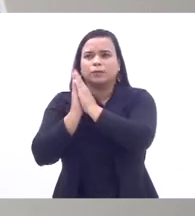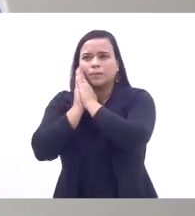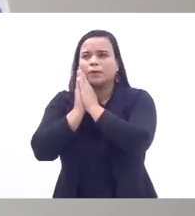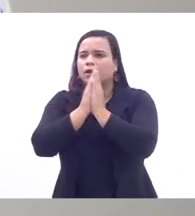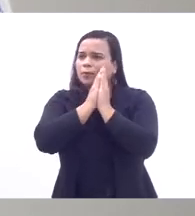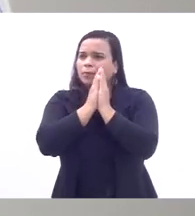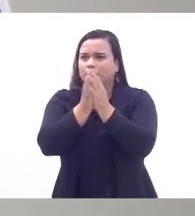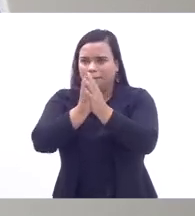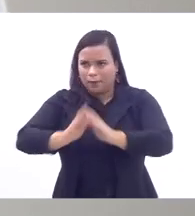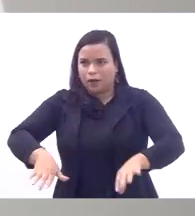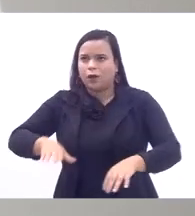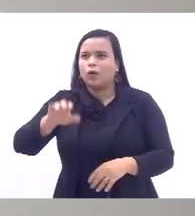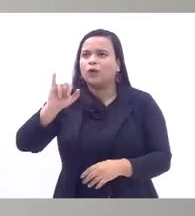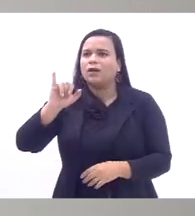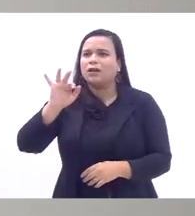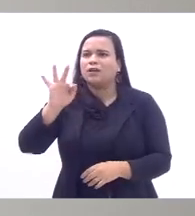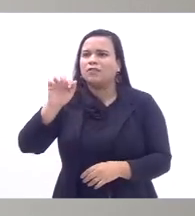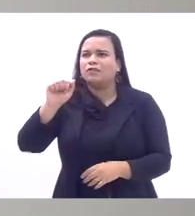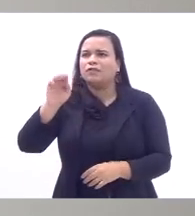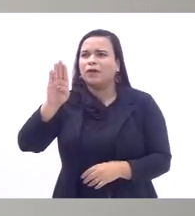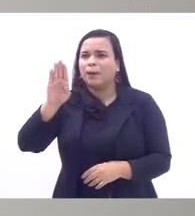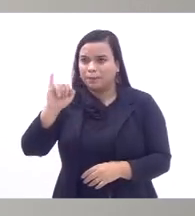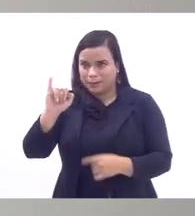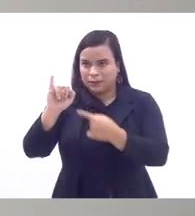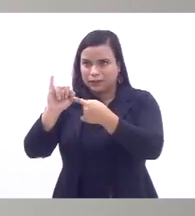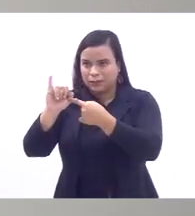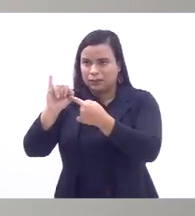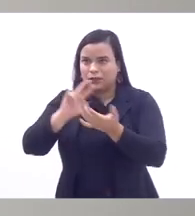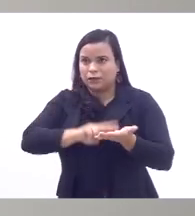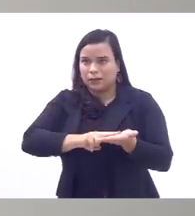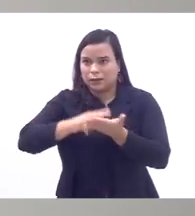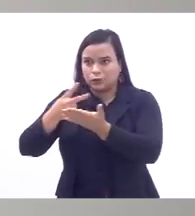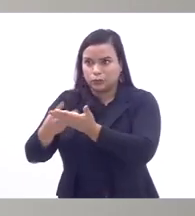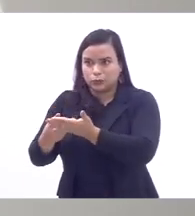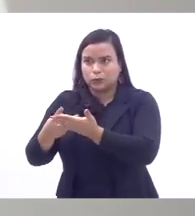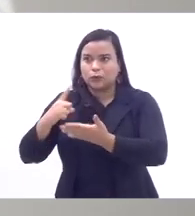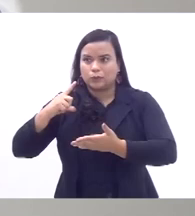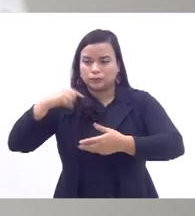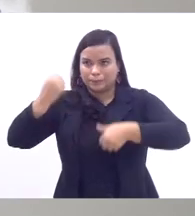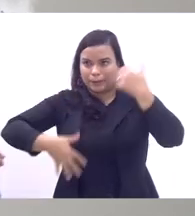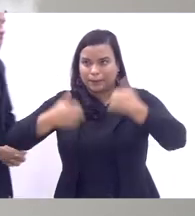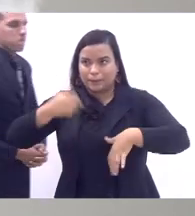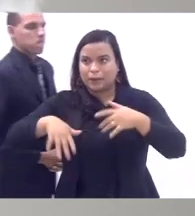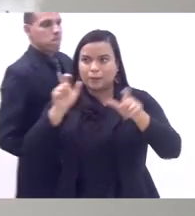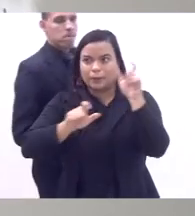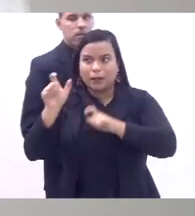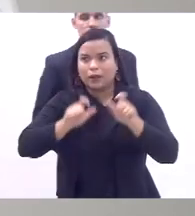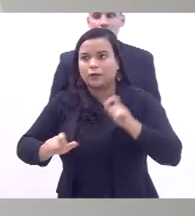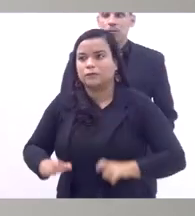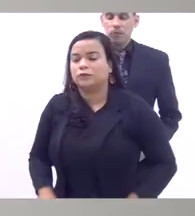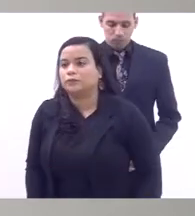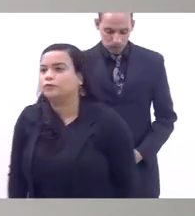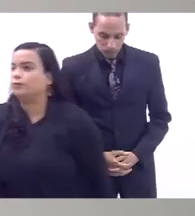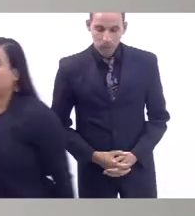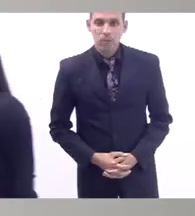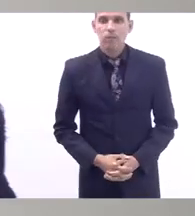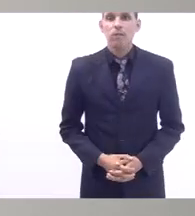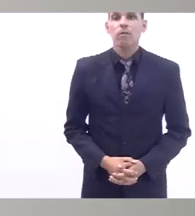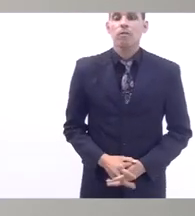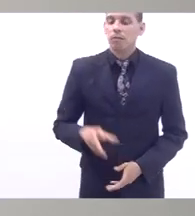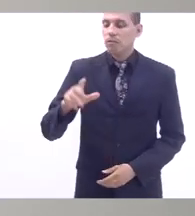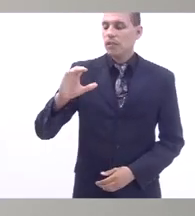Fabi, né, por favor, para ser o tradutor das palavras do